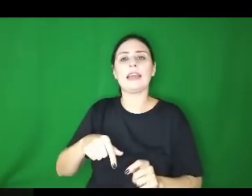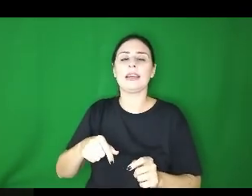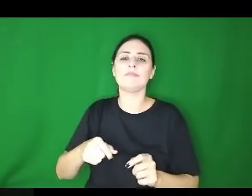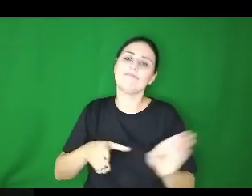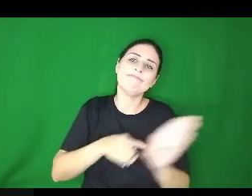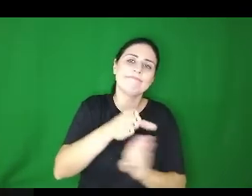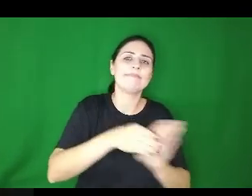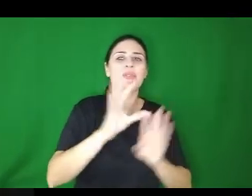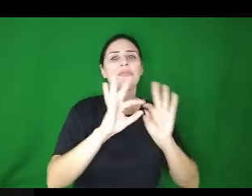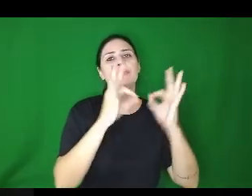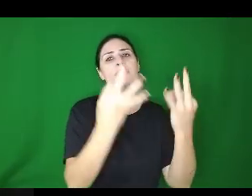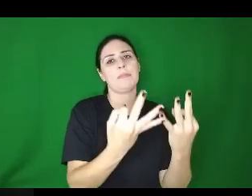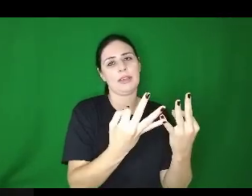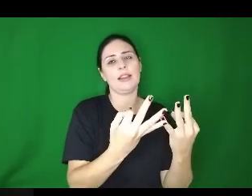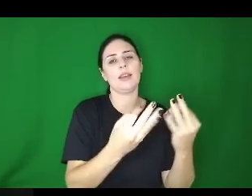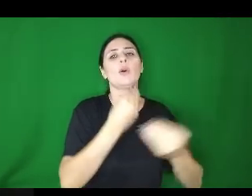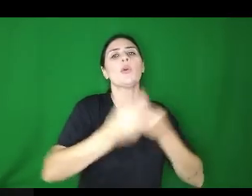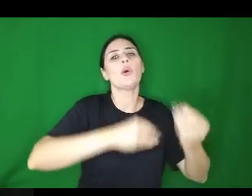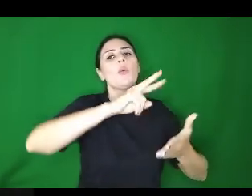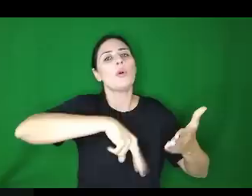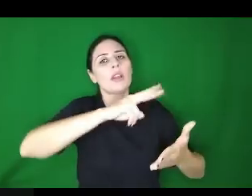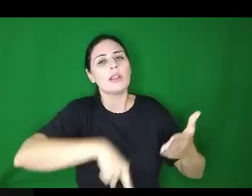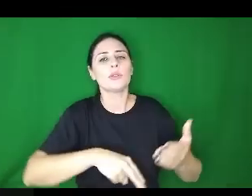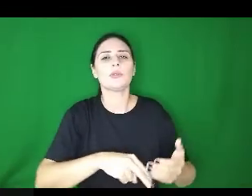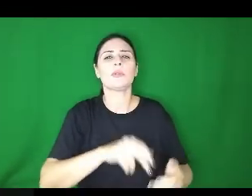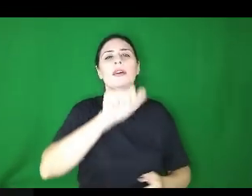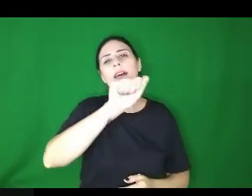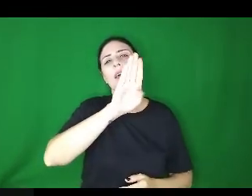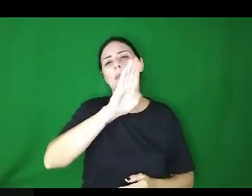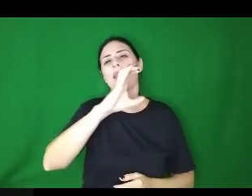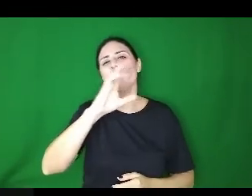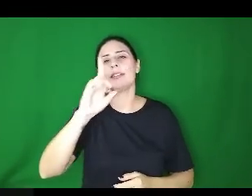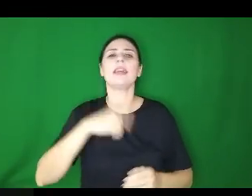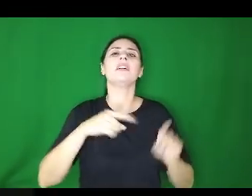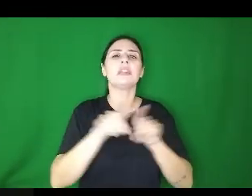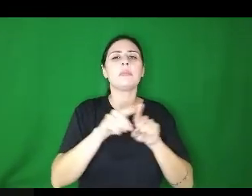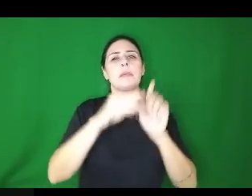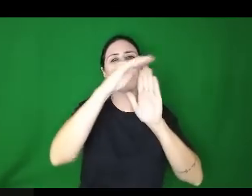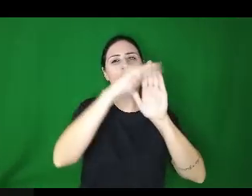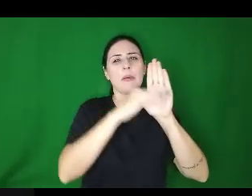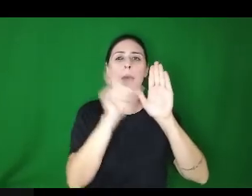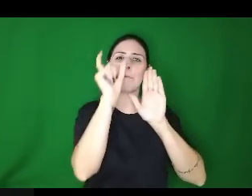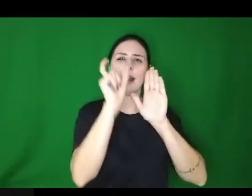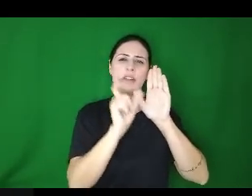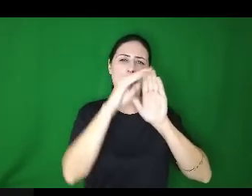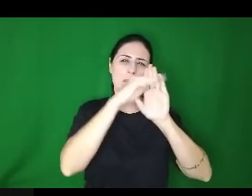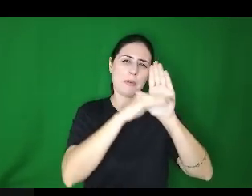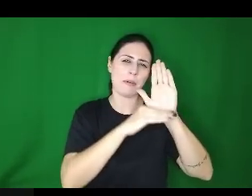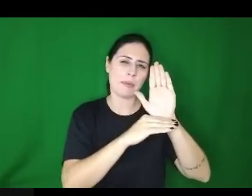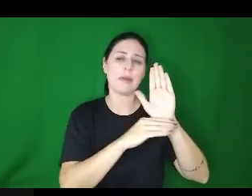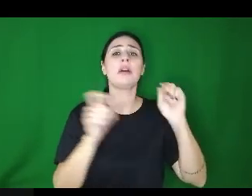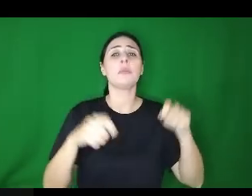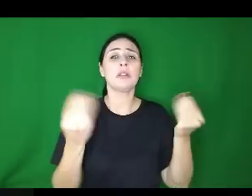pais para falar, para conversar com as crianças, explicar para eles como é importante a criança formular um argumento, né, porque ela